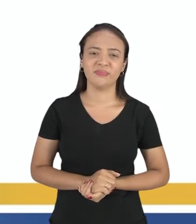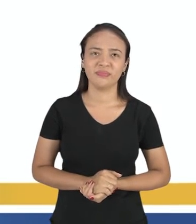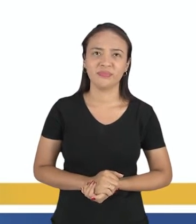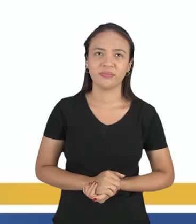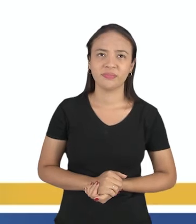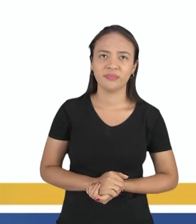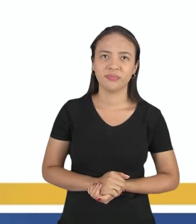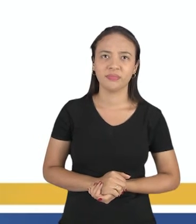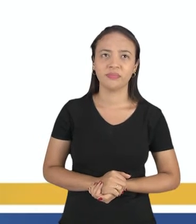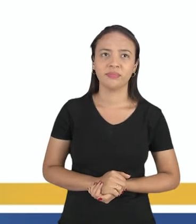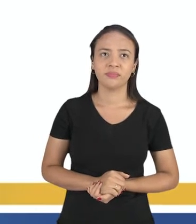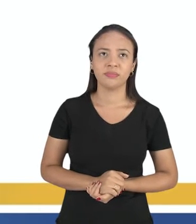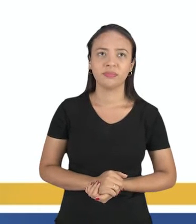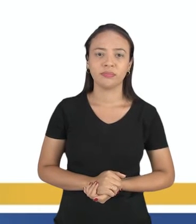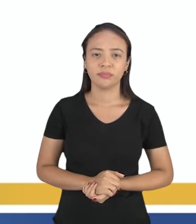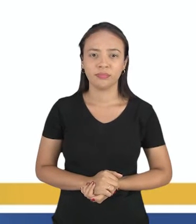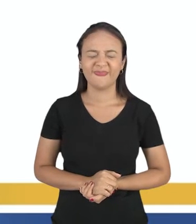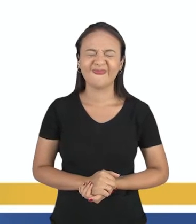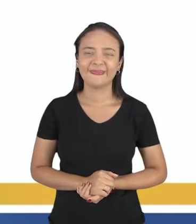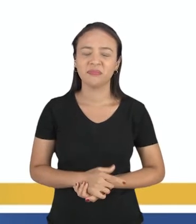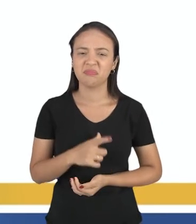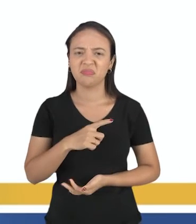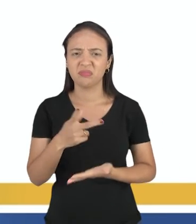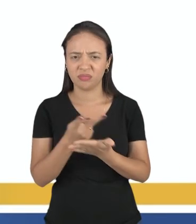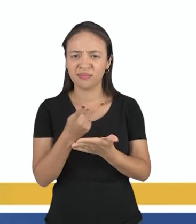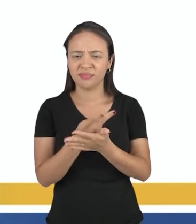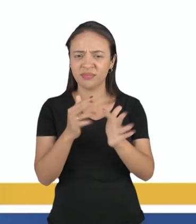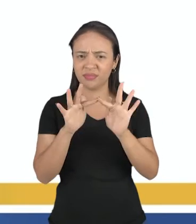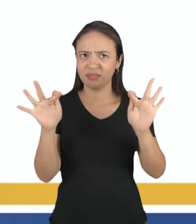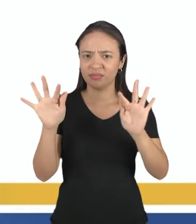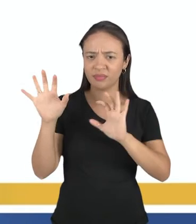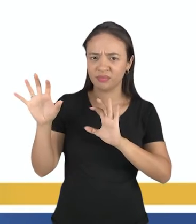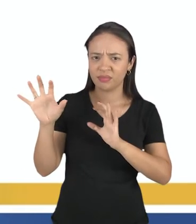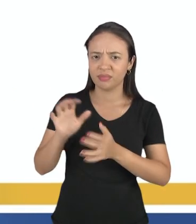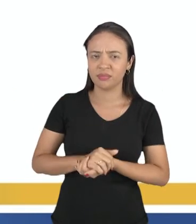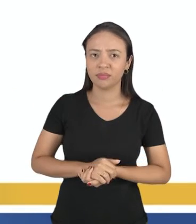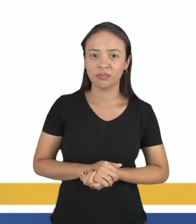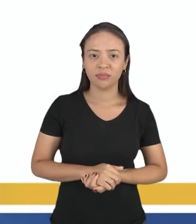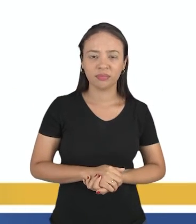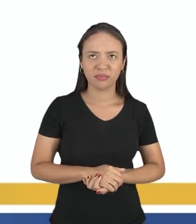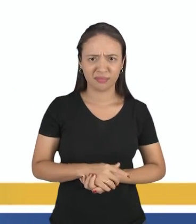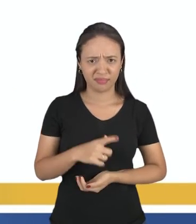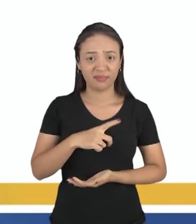go to the party last night? Tem alguma coisa errada nessa sentença aí?